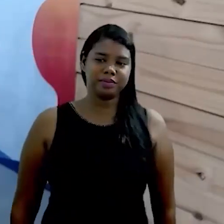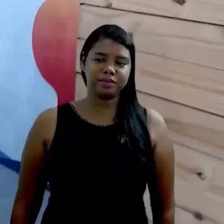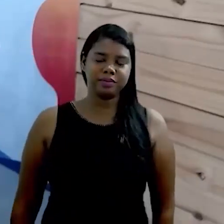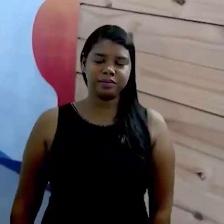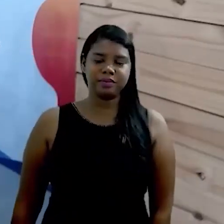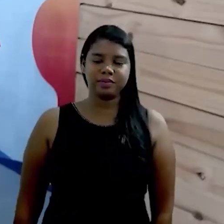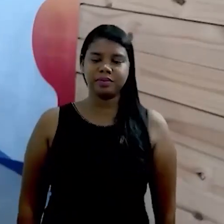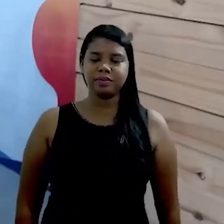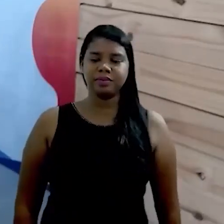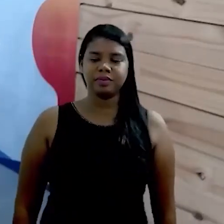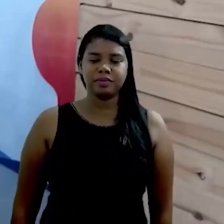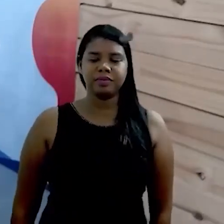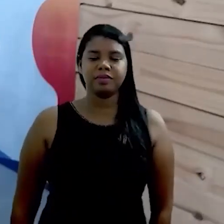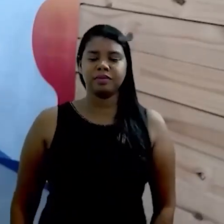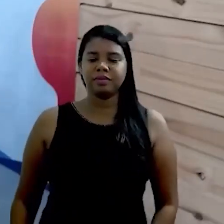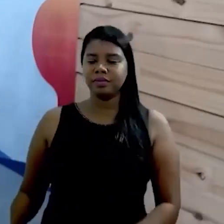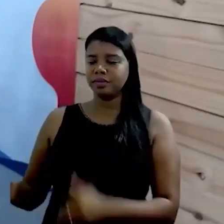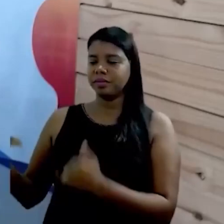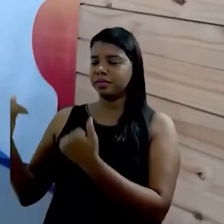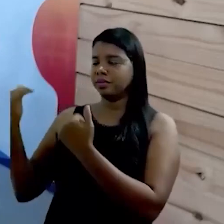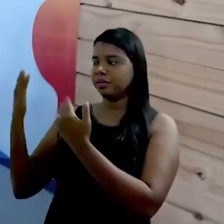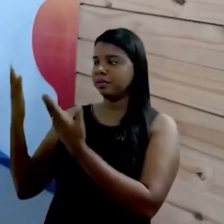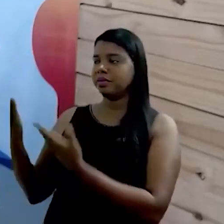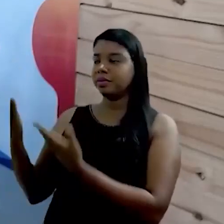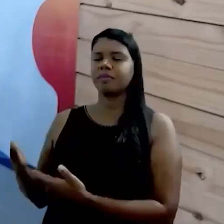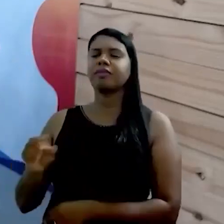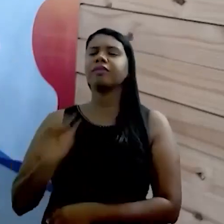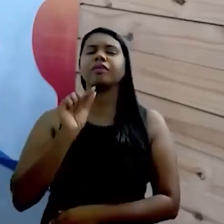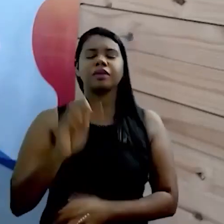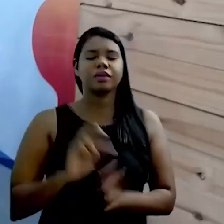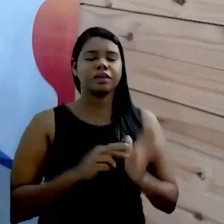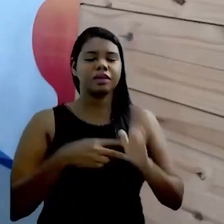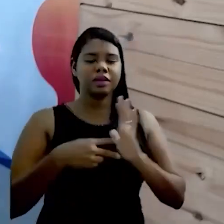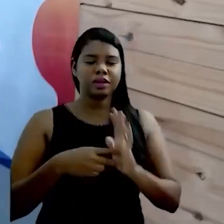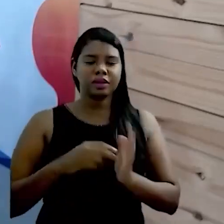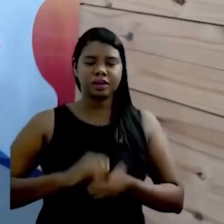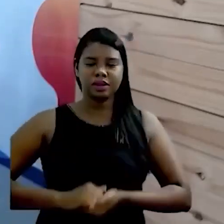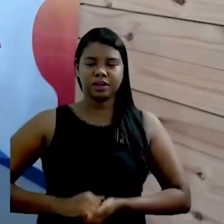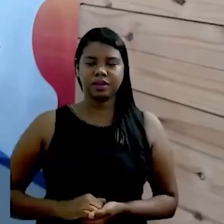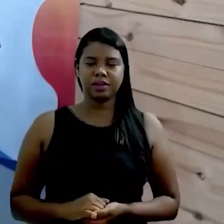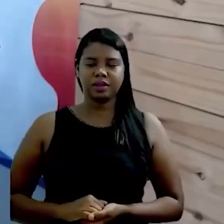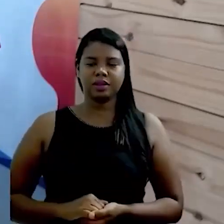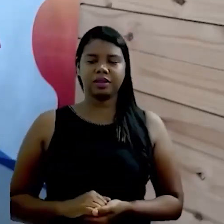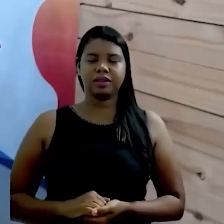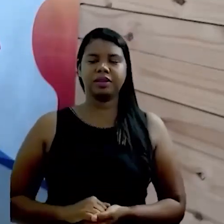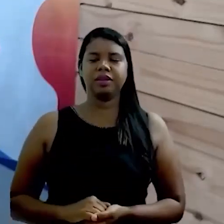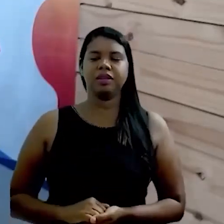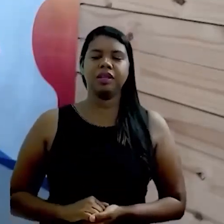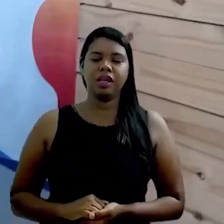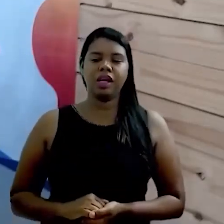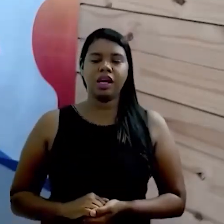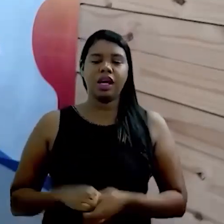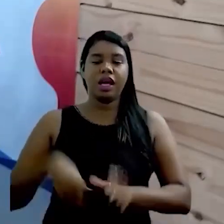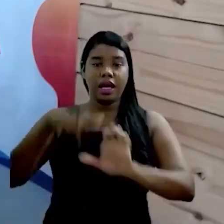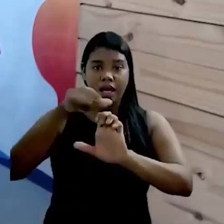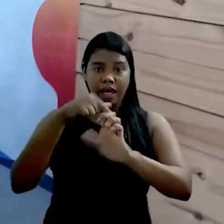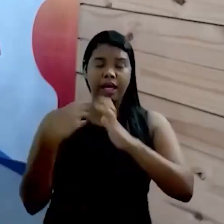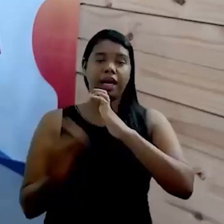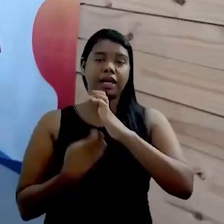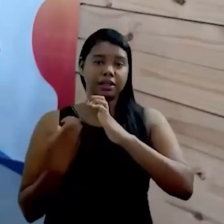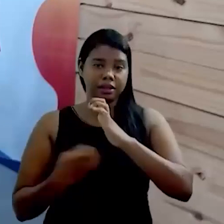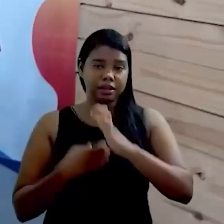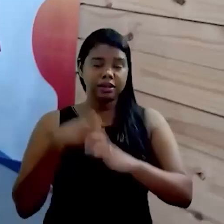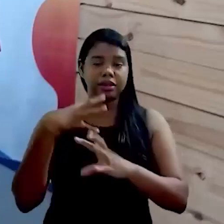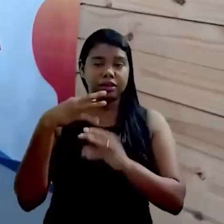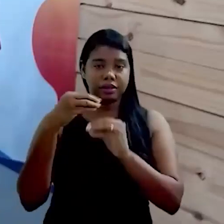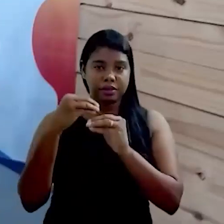é a questão da automação autêntica. O que é isso? As empresas cada vez mais estão buscando, né,